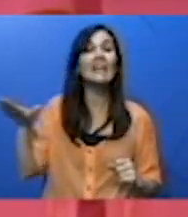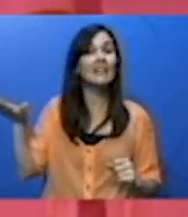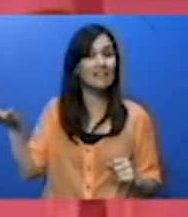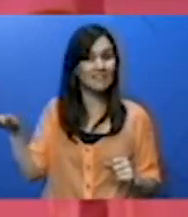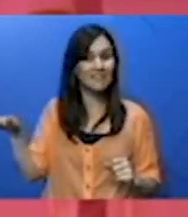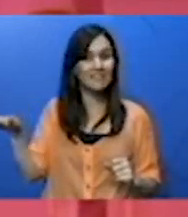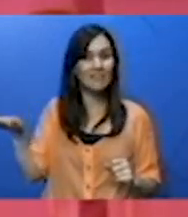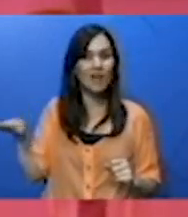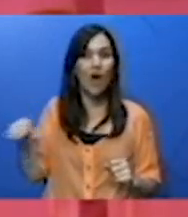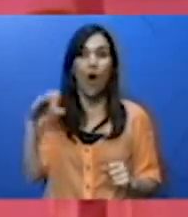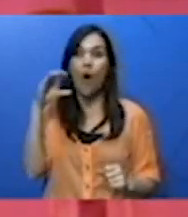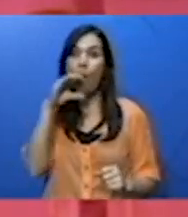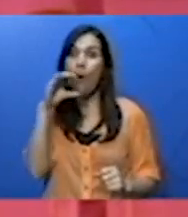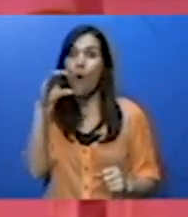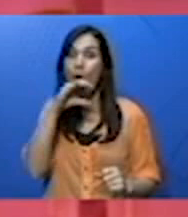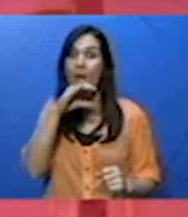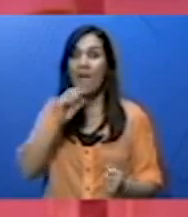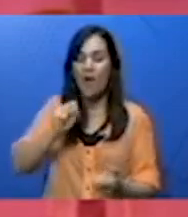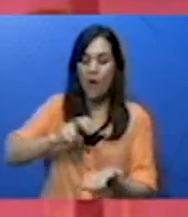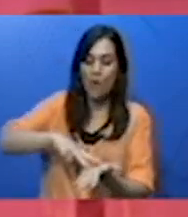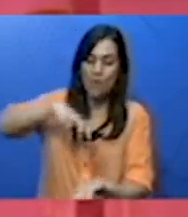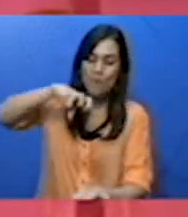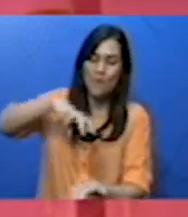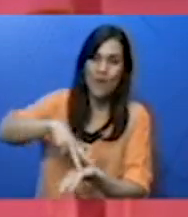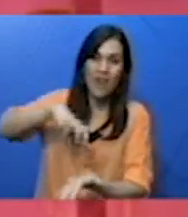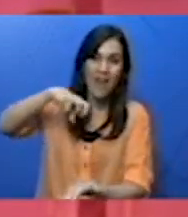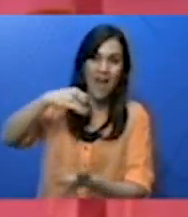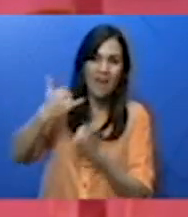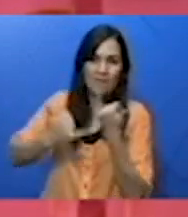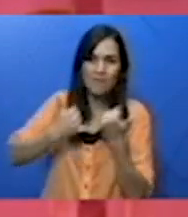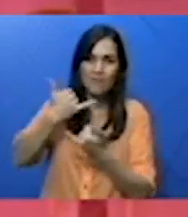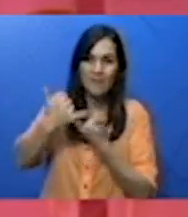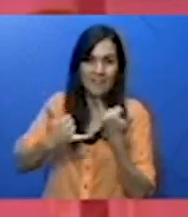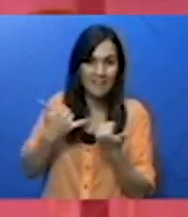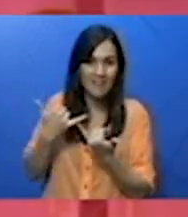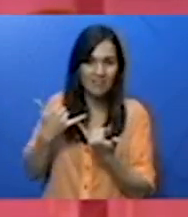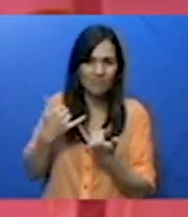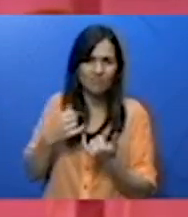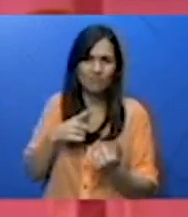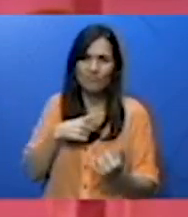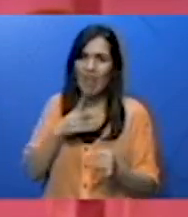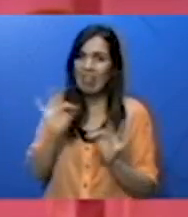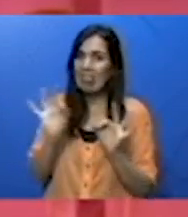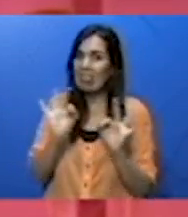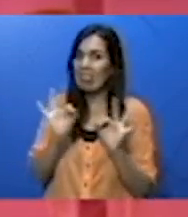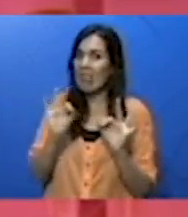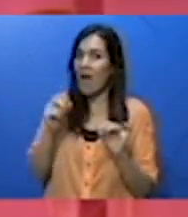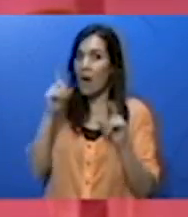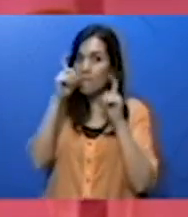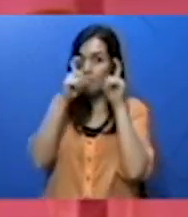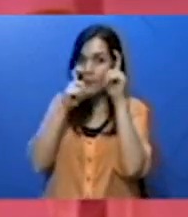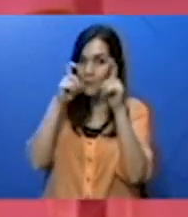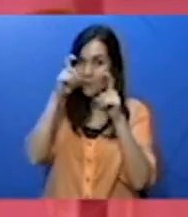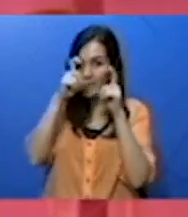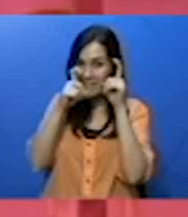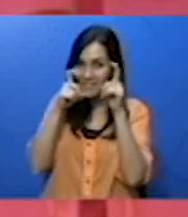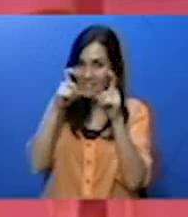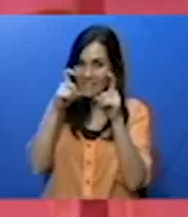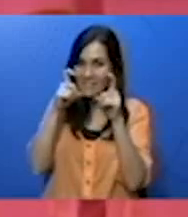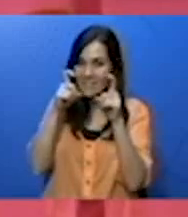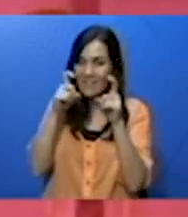Correr, pular, brincar. Não ter muitas preocupações. Uma delas